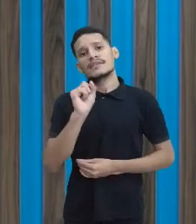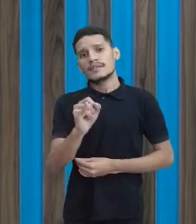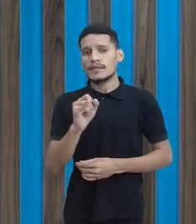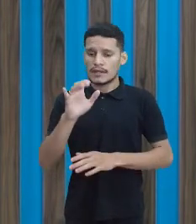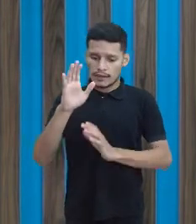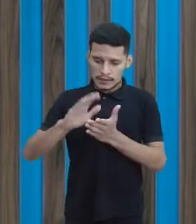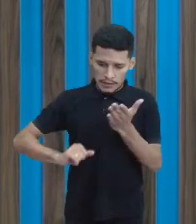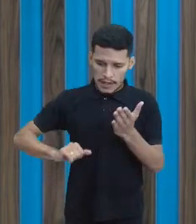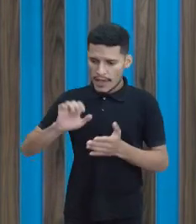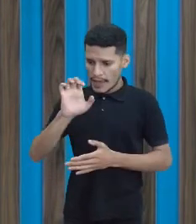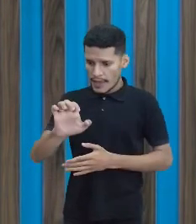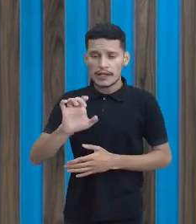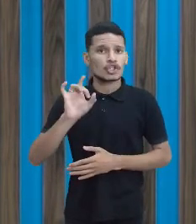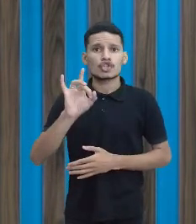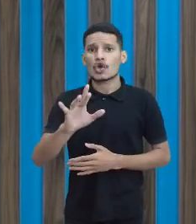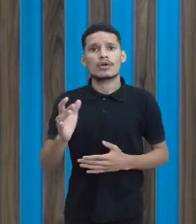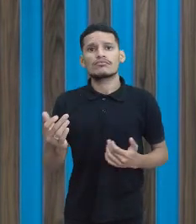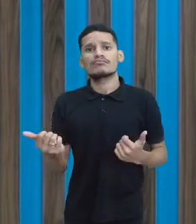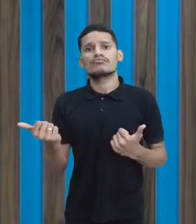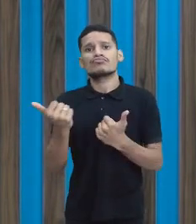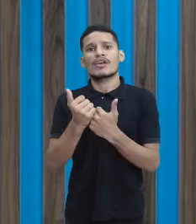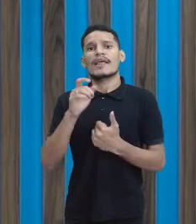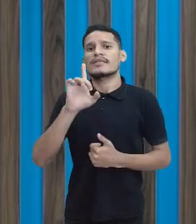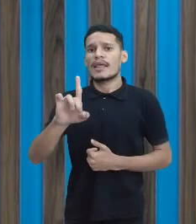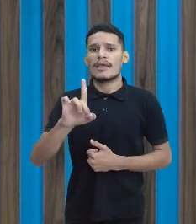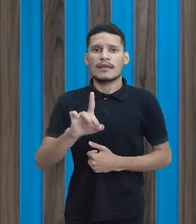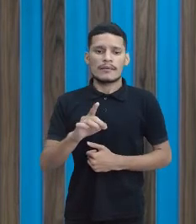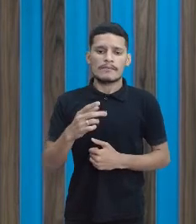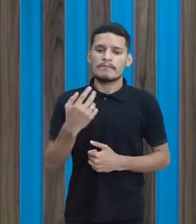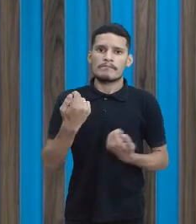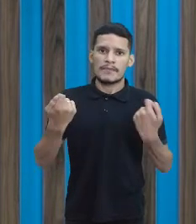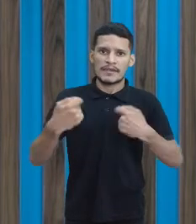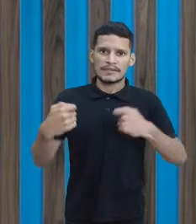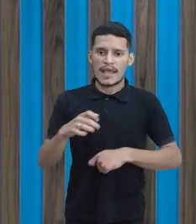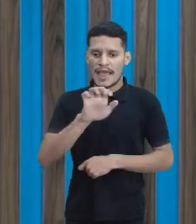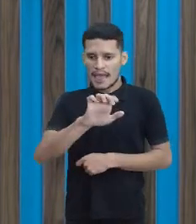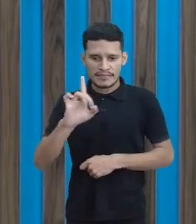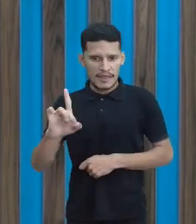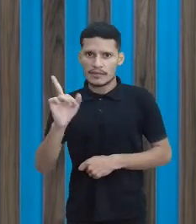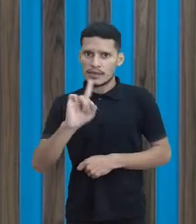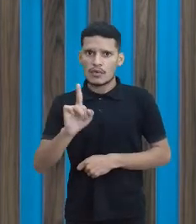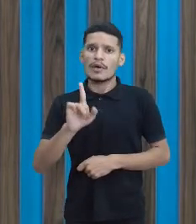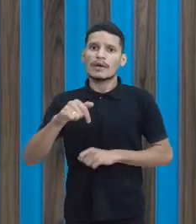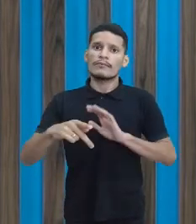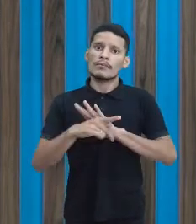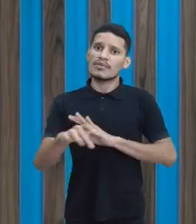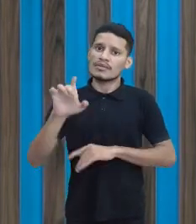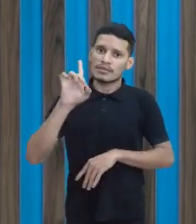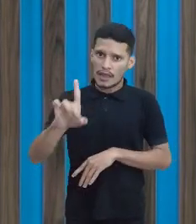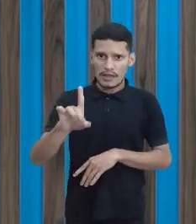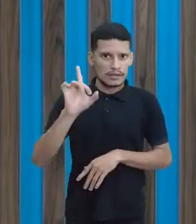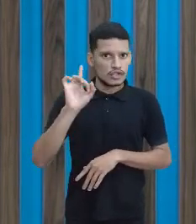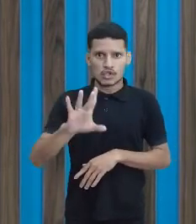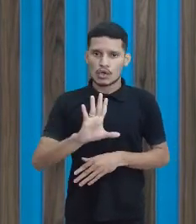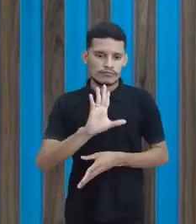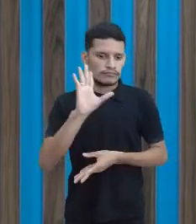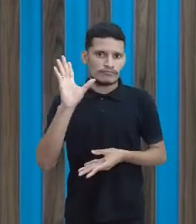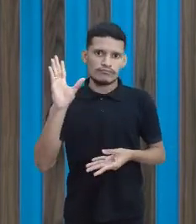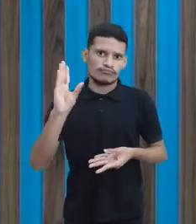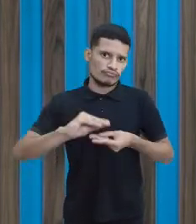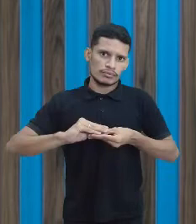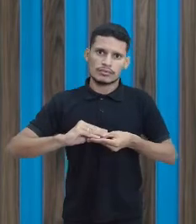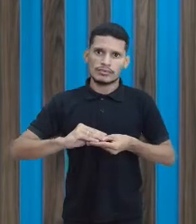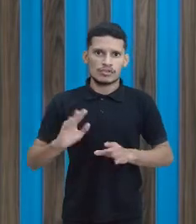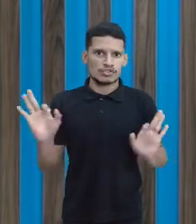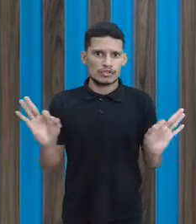só acrescenta o D, tá, pessoal? Não precisa colocar dois, não. Aproveita o E que já está na frase, bota o D,